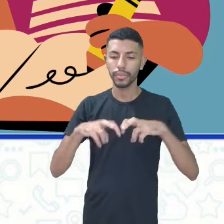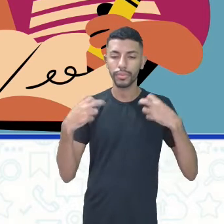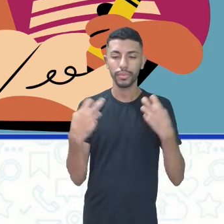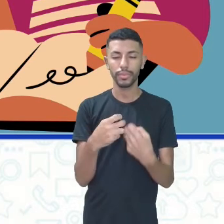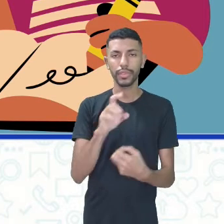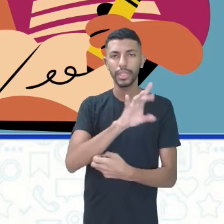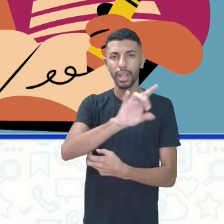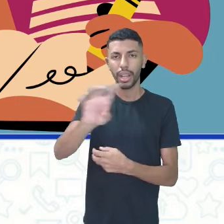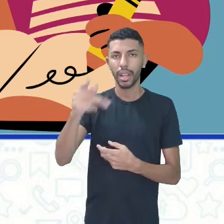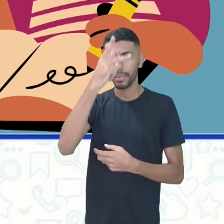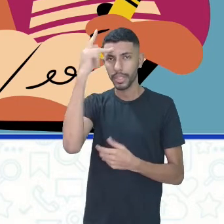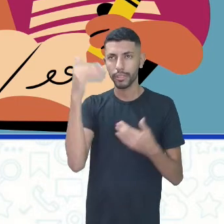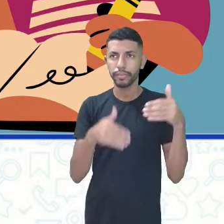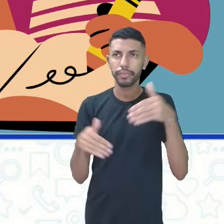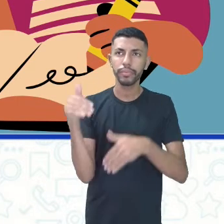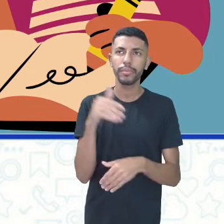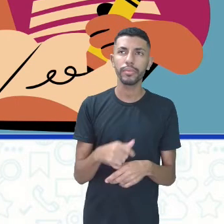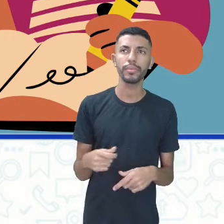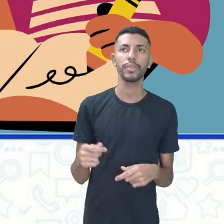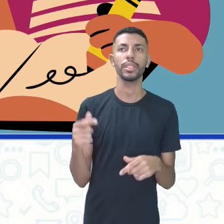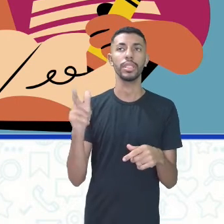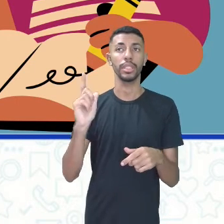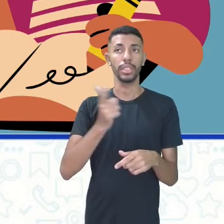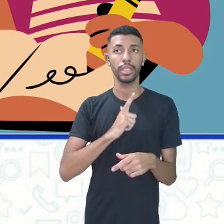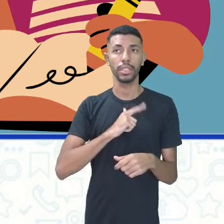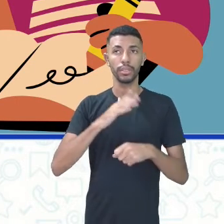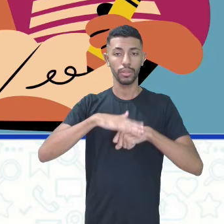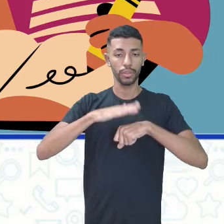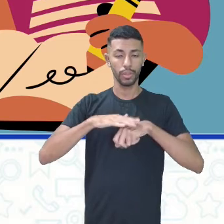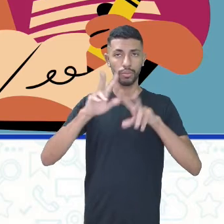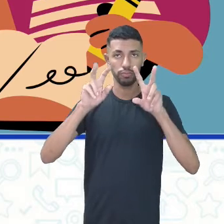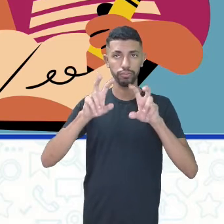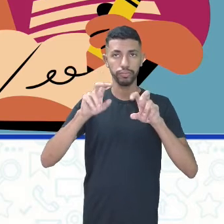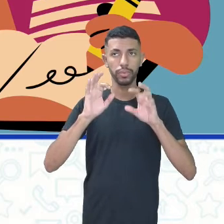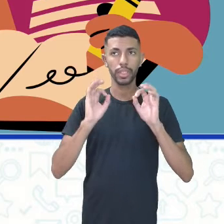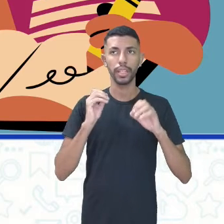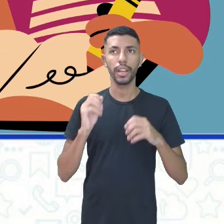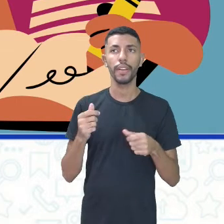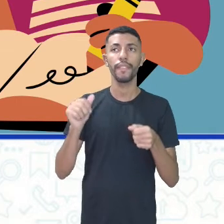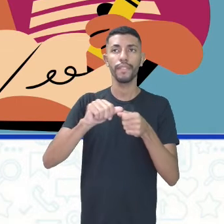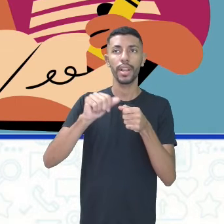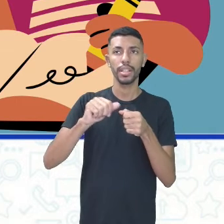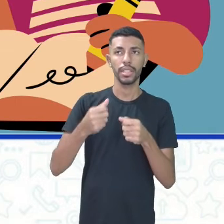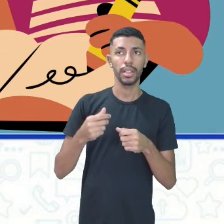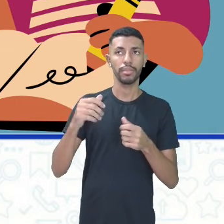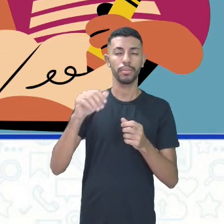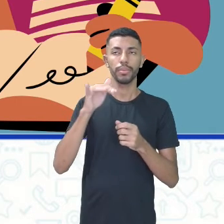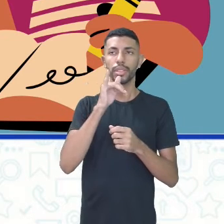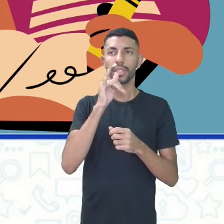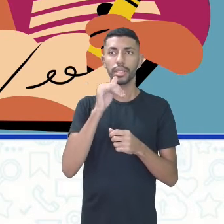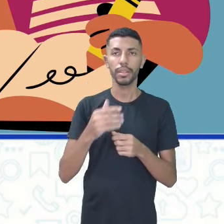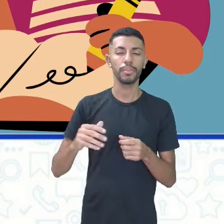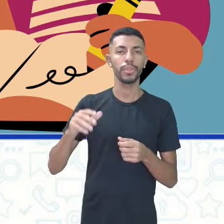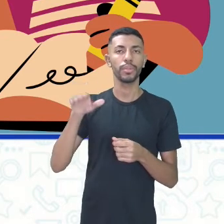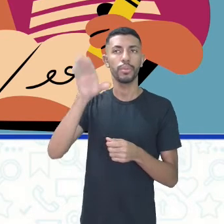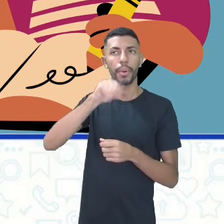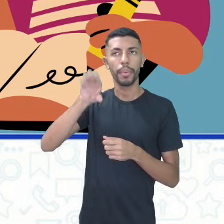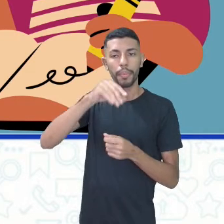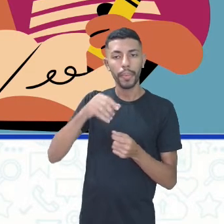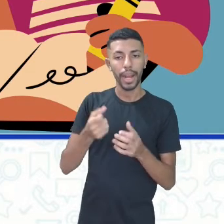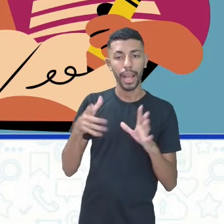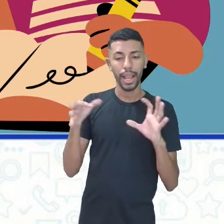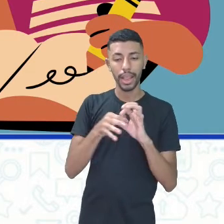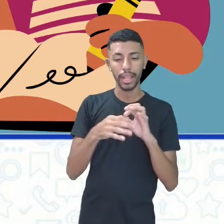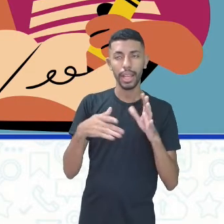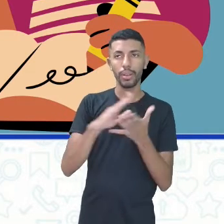cada participante, devidamente merecedor de autoridade no assunto, faça sua fala, baseada em